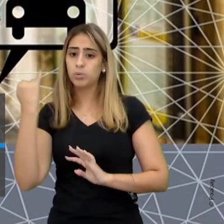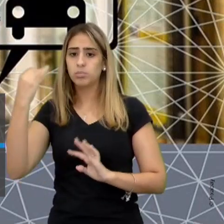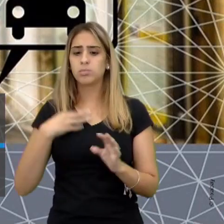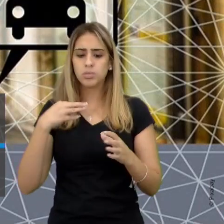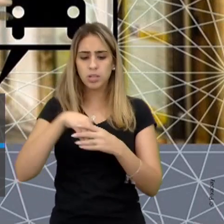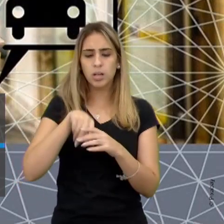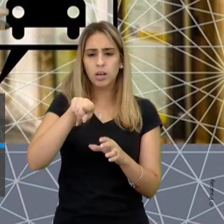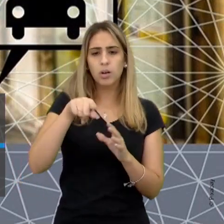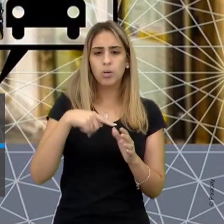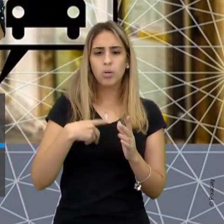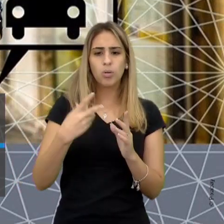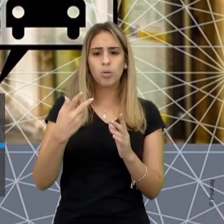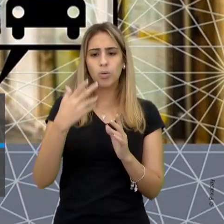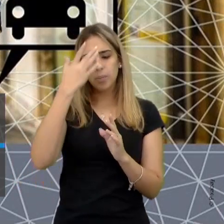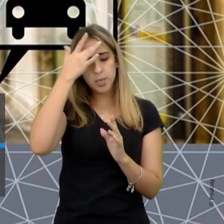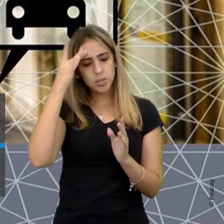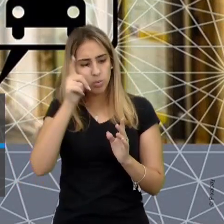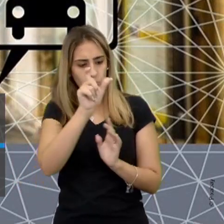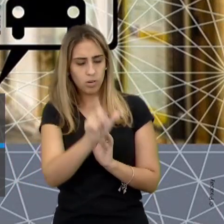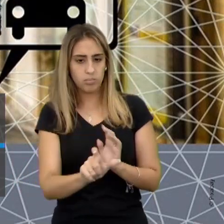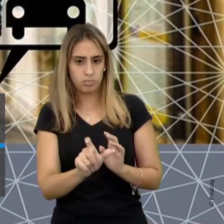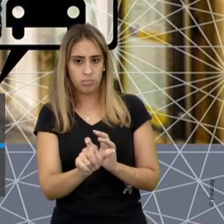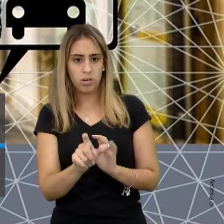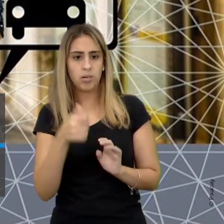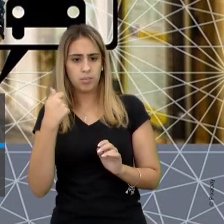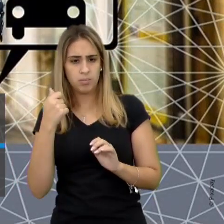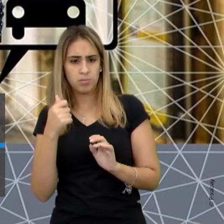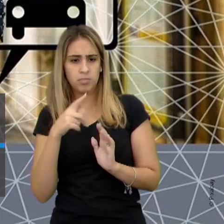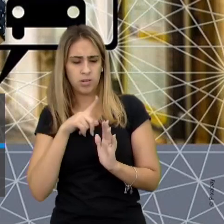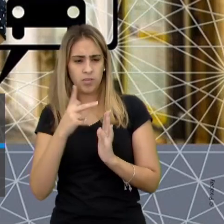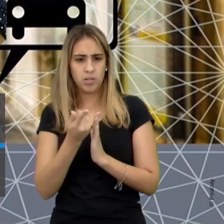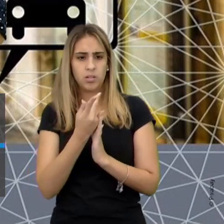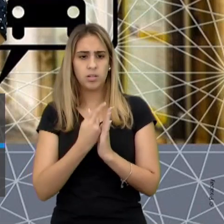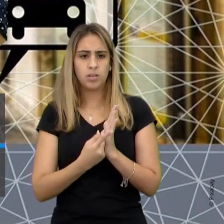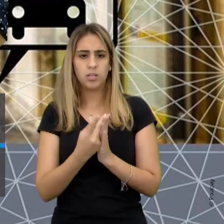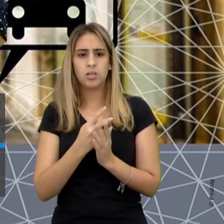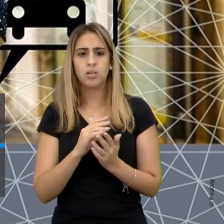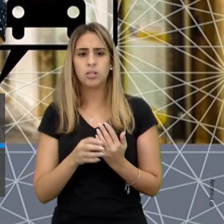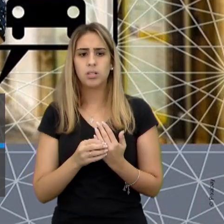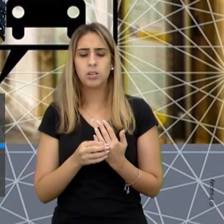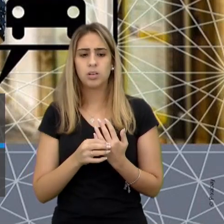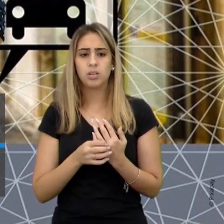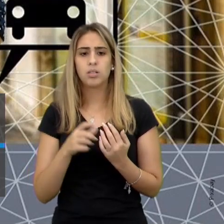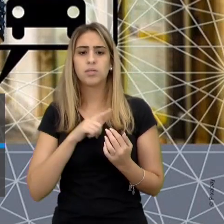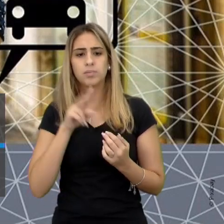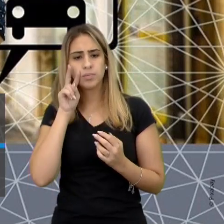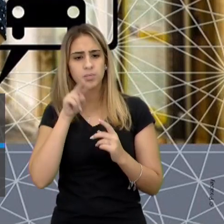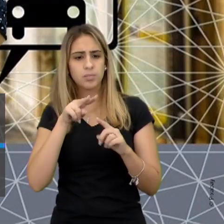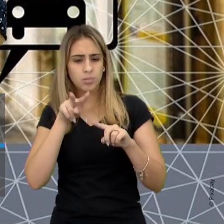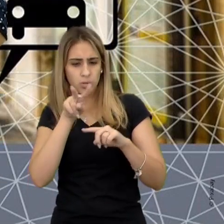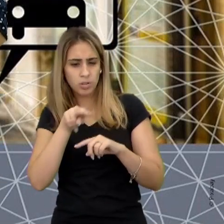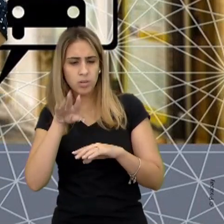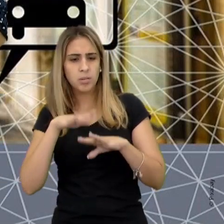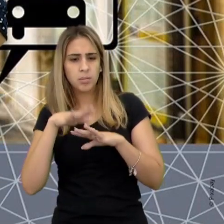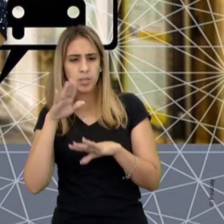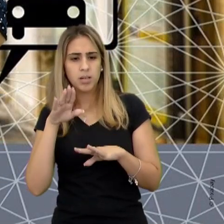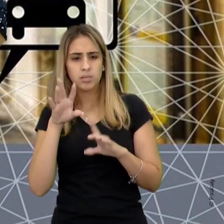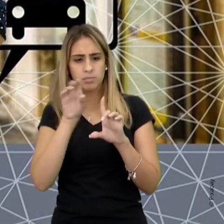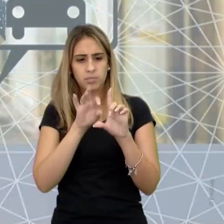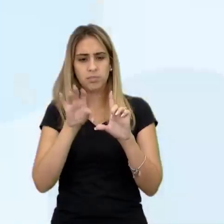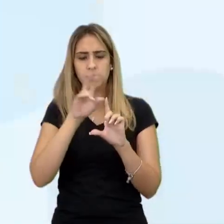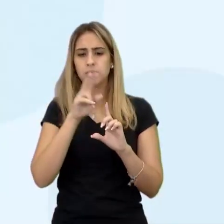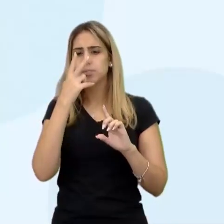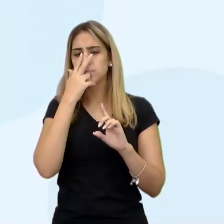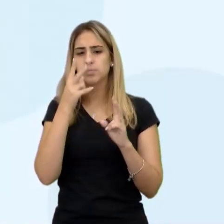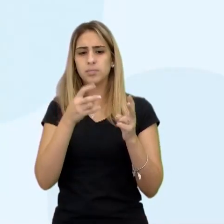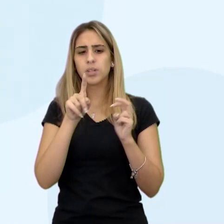que o artista, o professor Jocélio, teve essa intenção? Então, Jocélio, olha só, e eu tava olhando mais pra essa imagem e dá a impressão de que é até